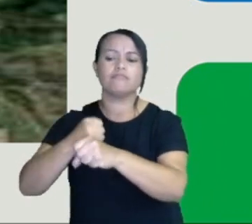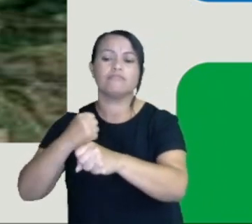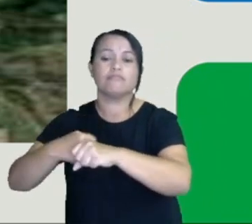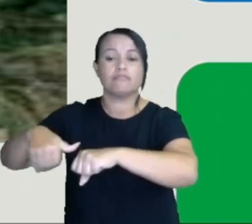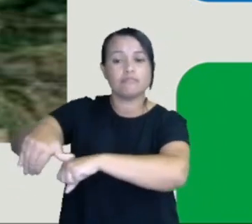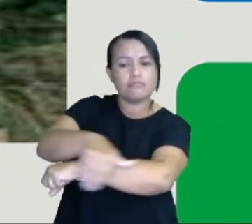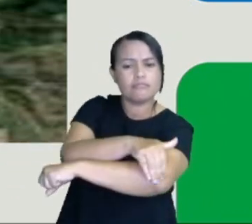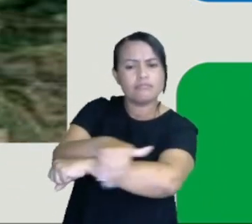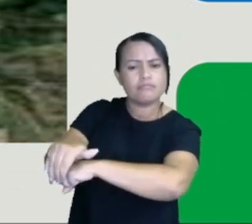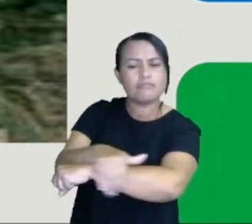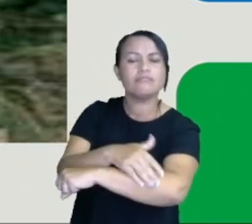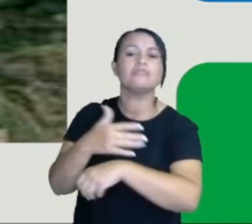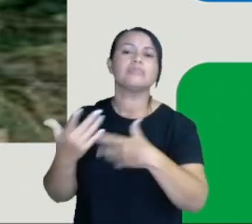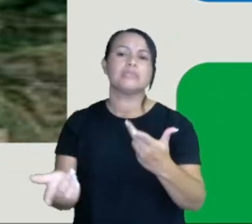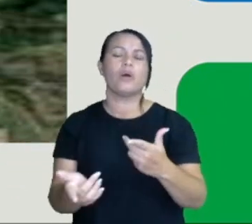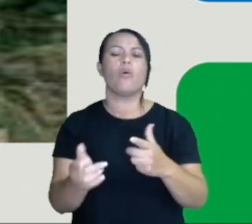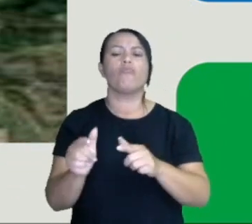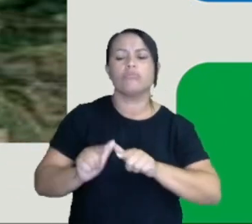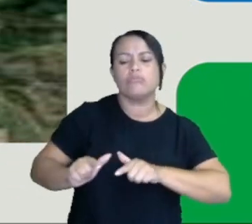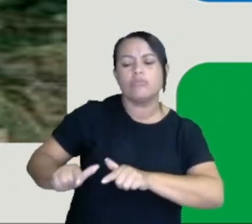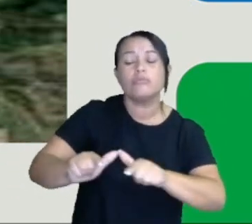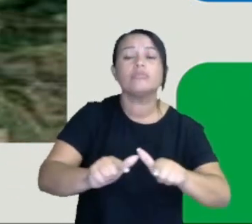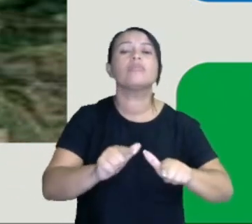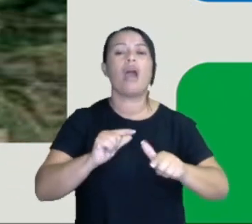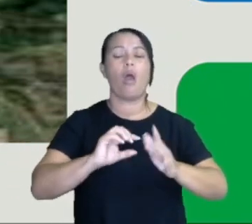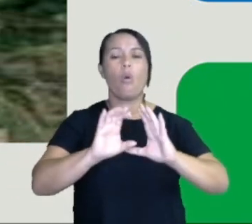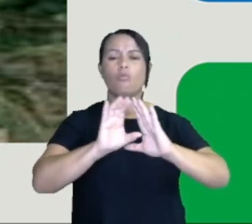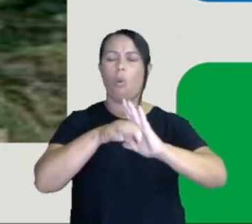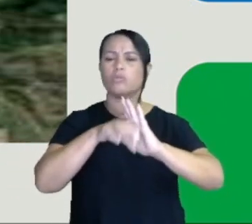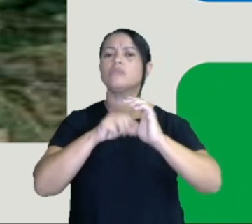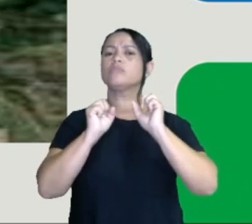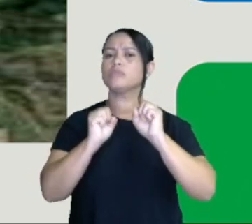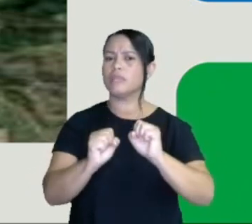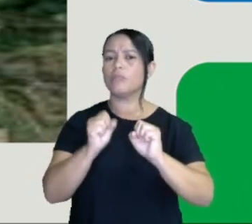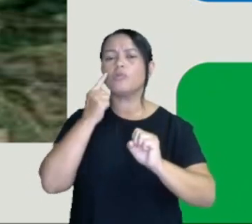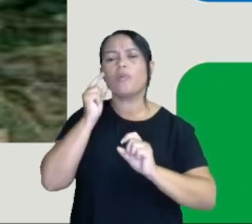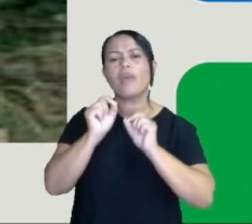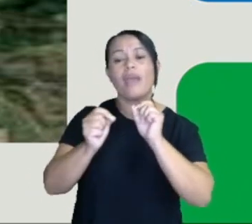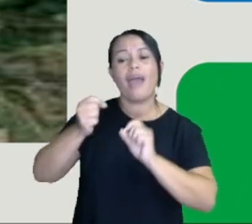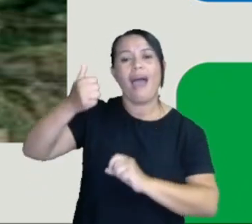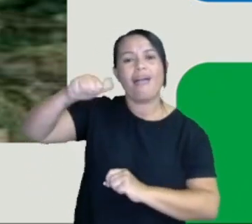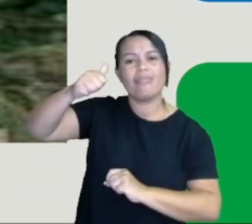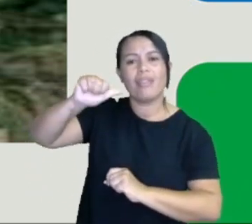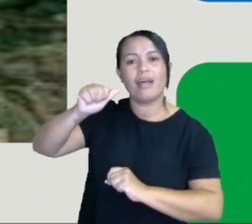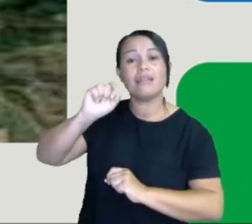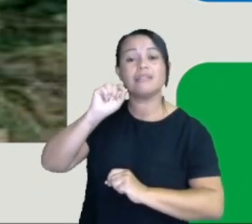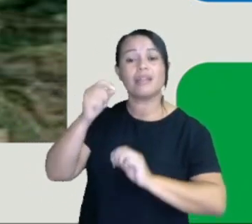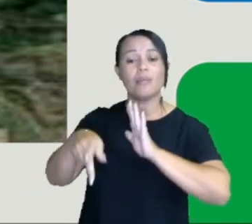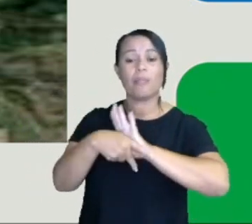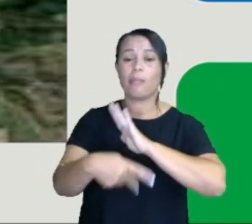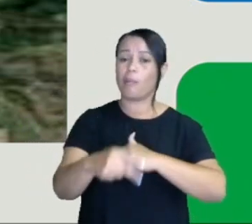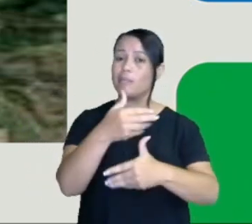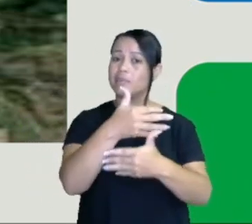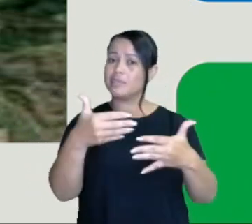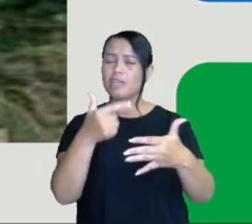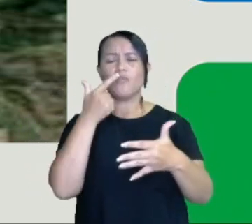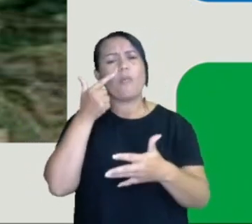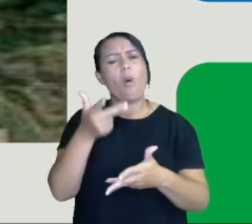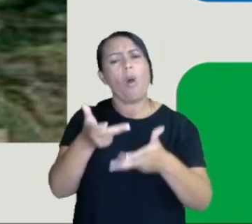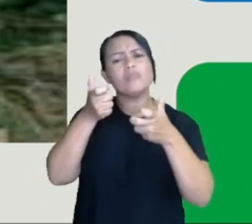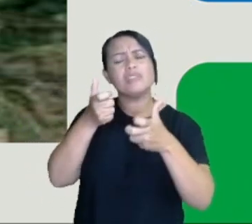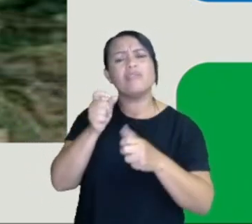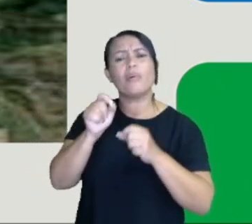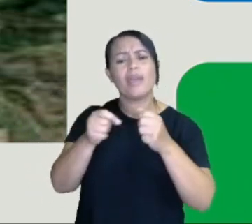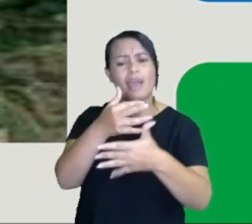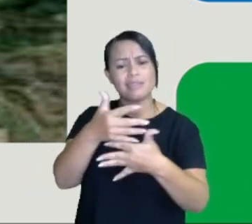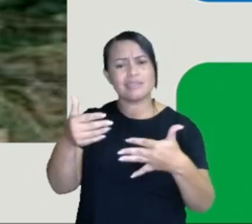rua. Então, esse conceito aqui, a gente pode analisar o conceito da nossa cidade. Então, vamos observar a cidade da Vitória